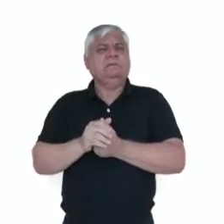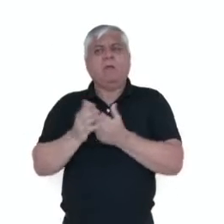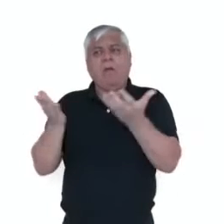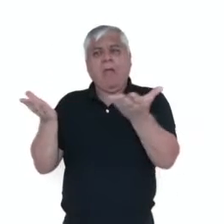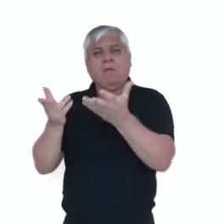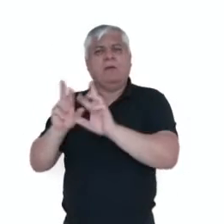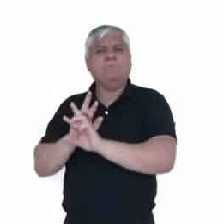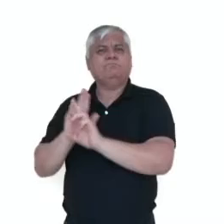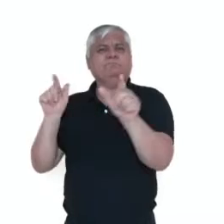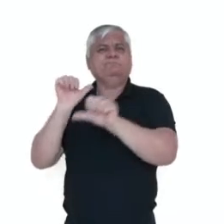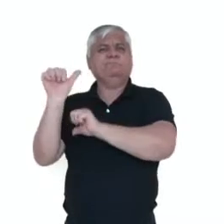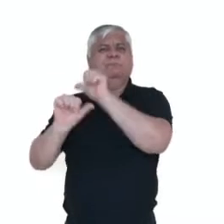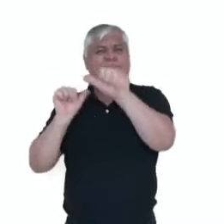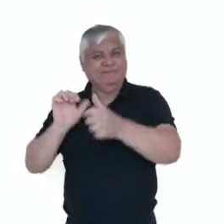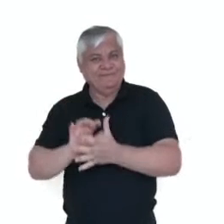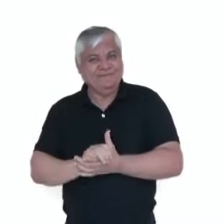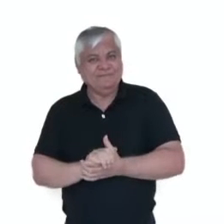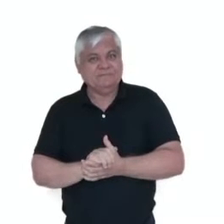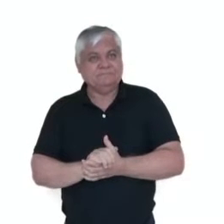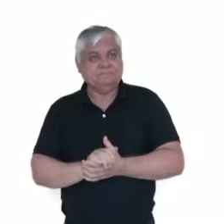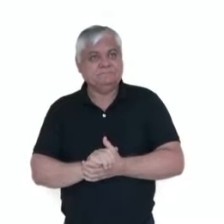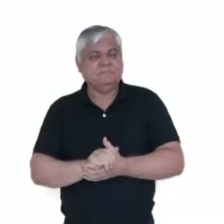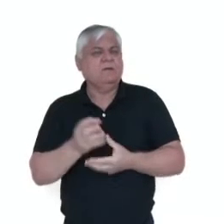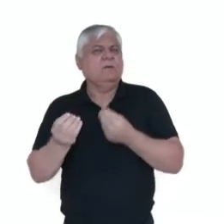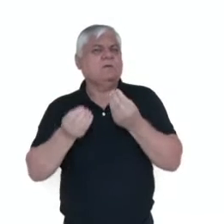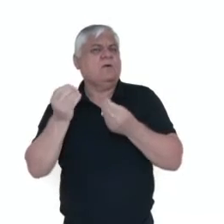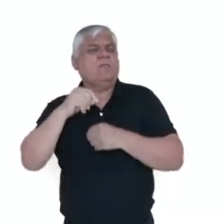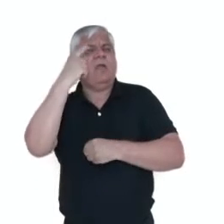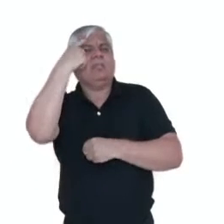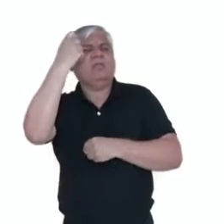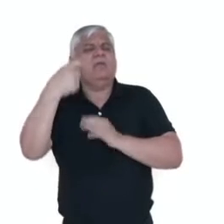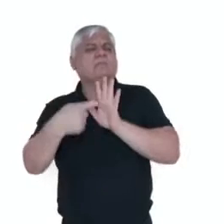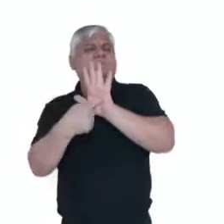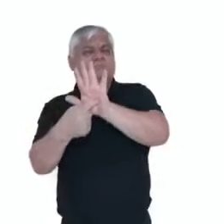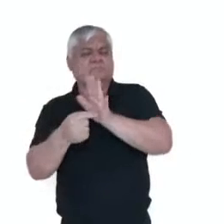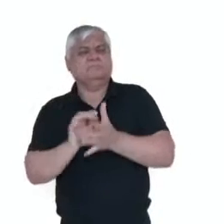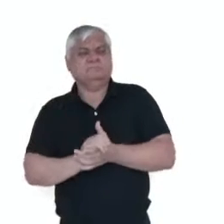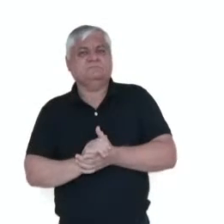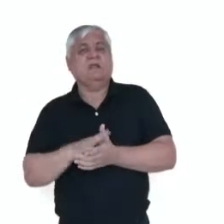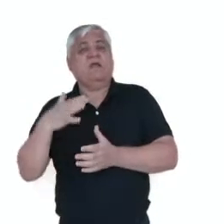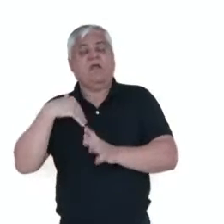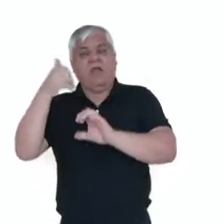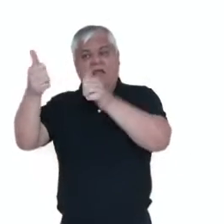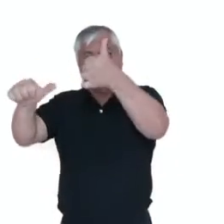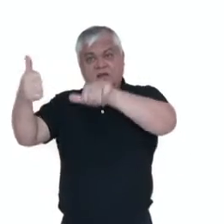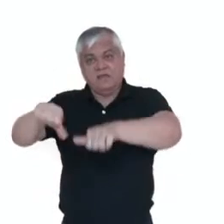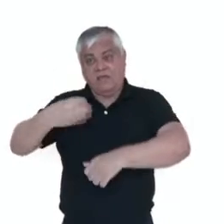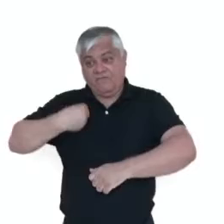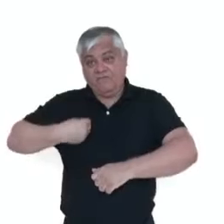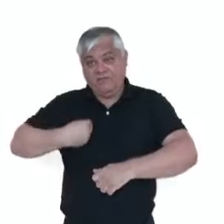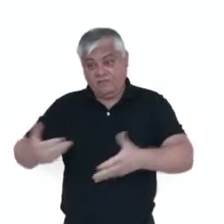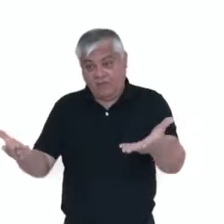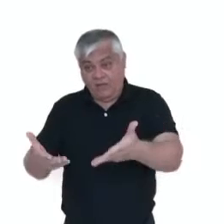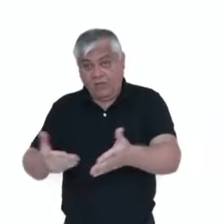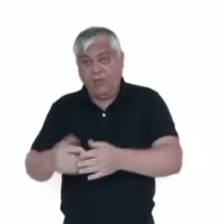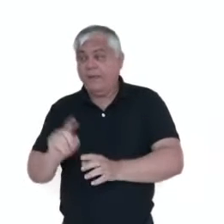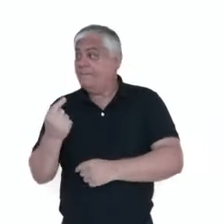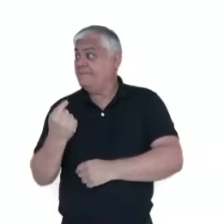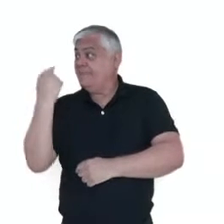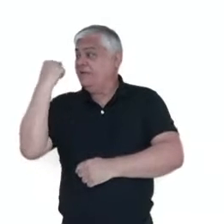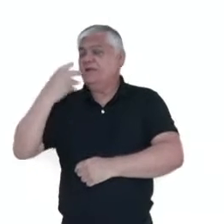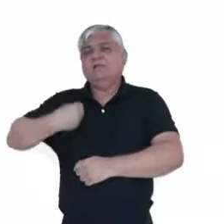aplicam mais. Aí, como essa ideia é apresentada? Avalia o presente, o passado, para